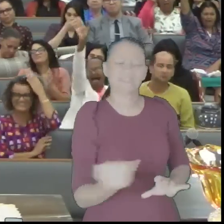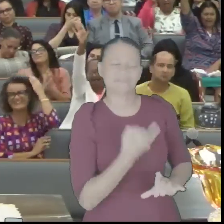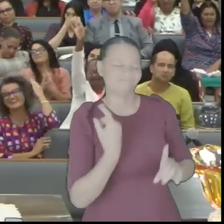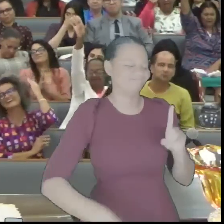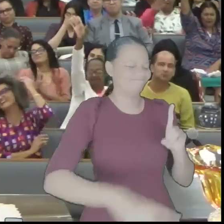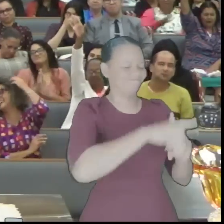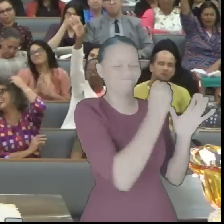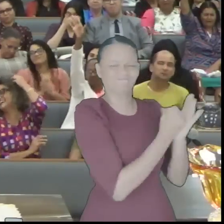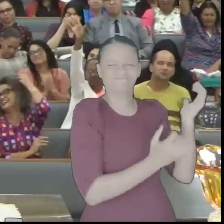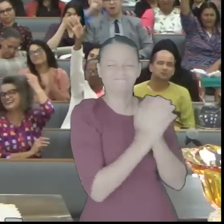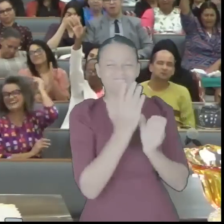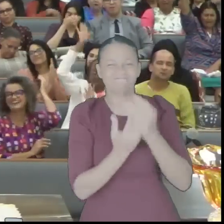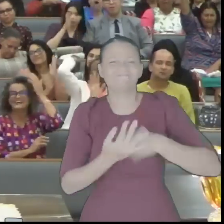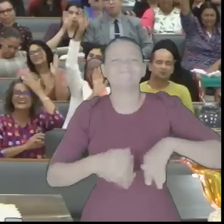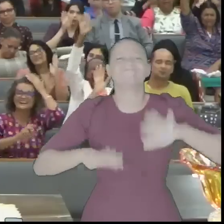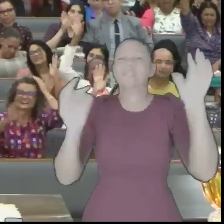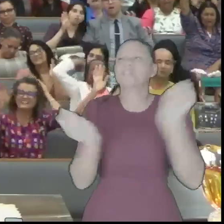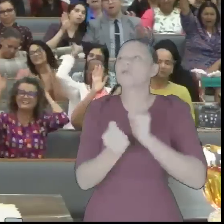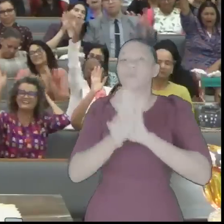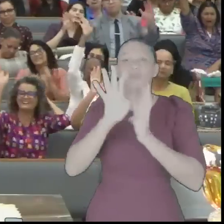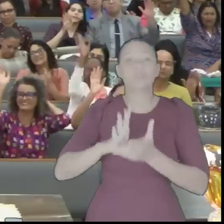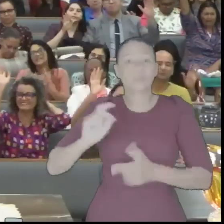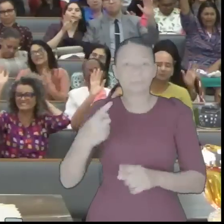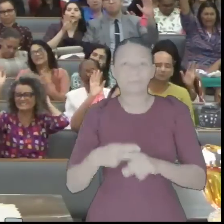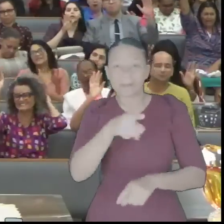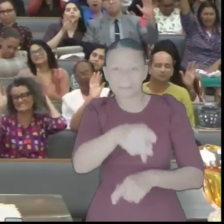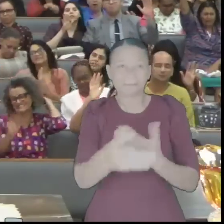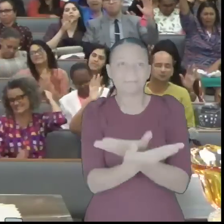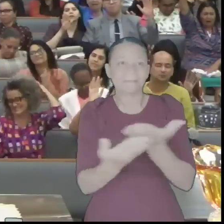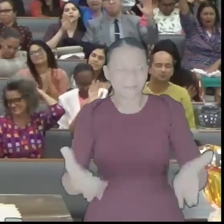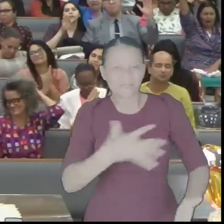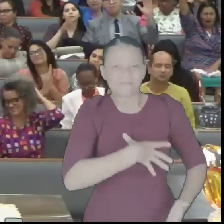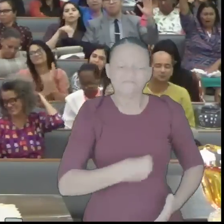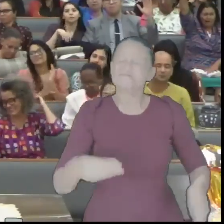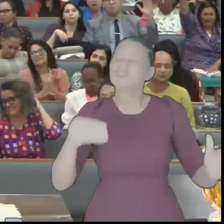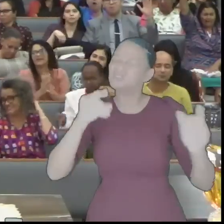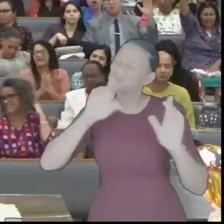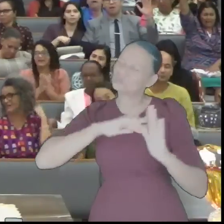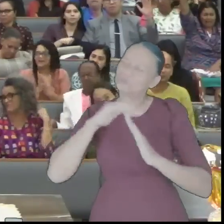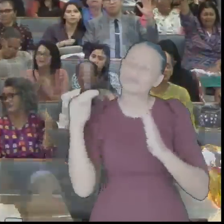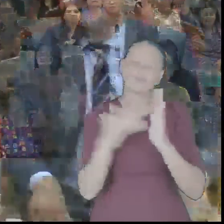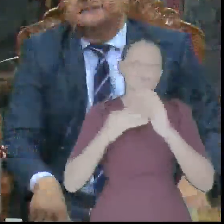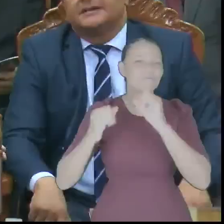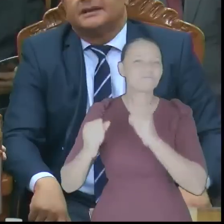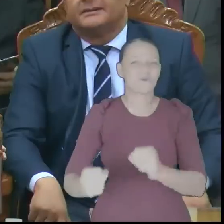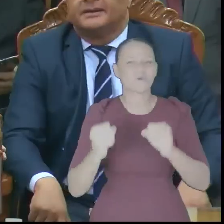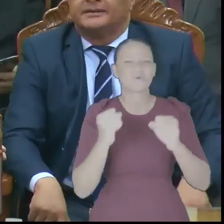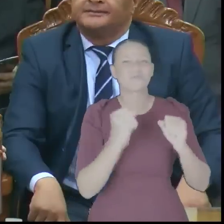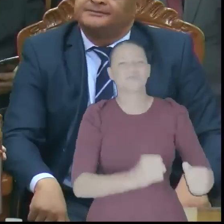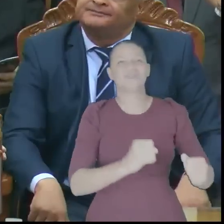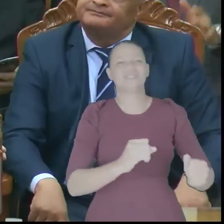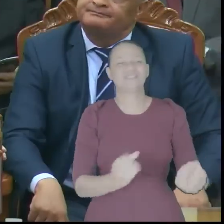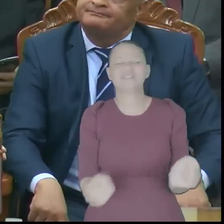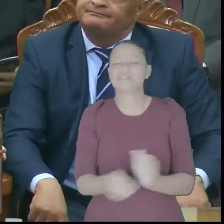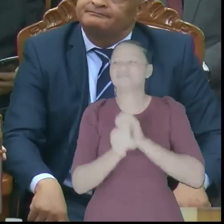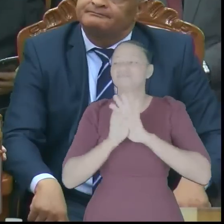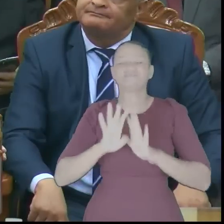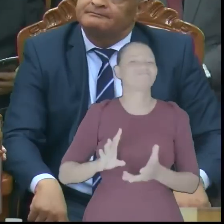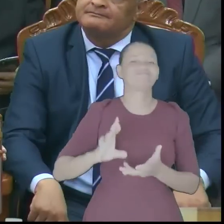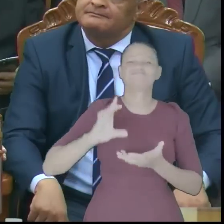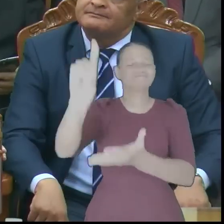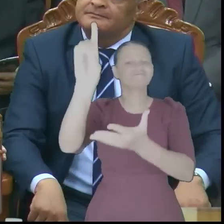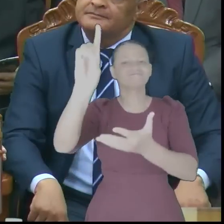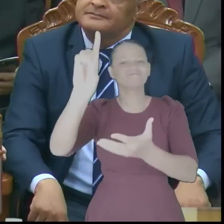de Deus. Levanta a tua mão, dá glória a Deus, porque você é filho do Todo-Poderoso. Oh, glória a